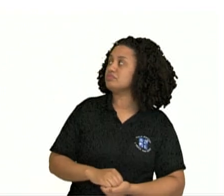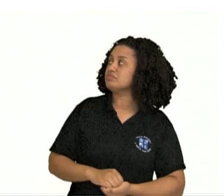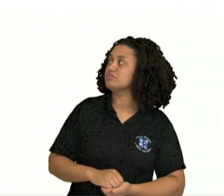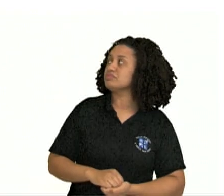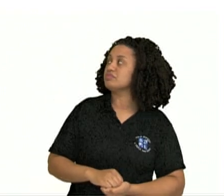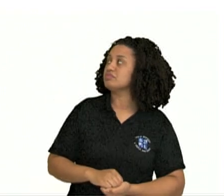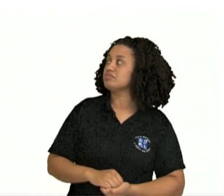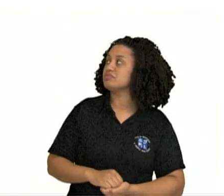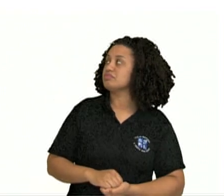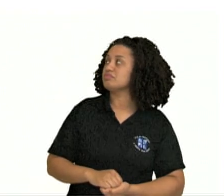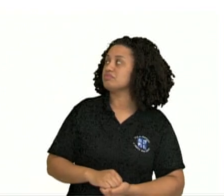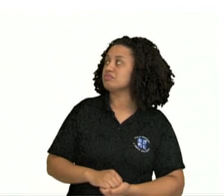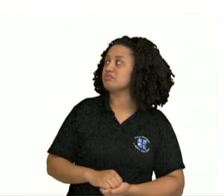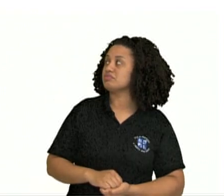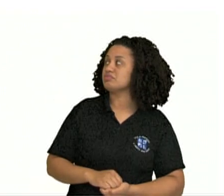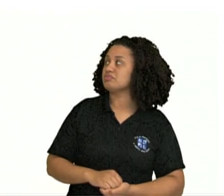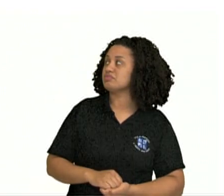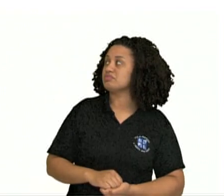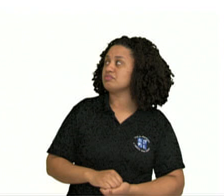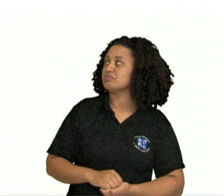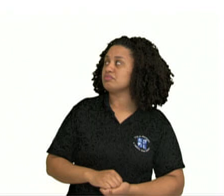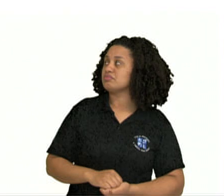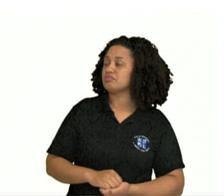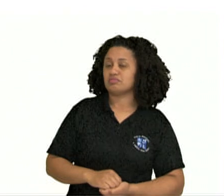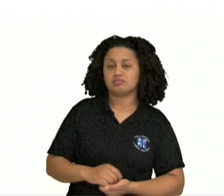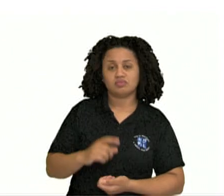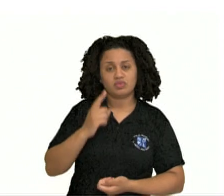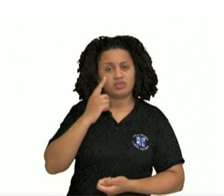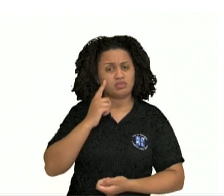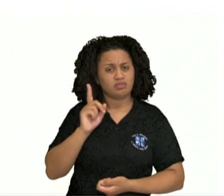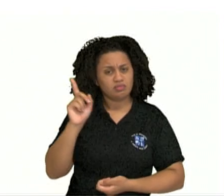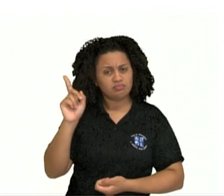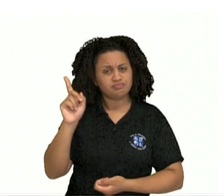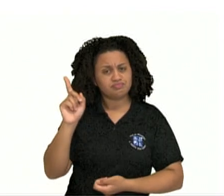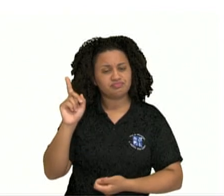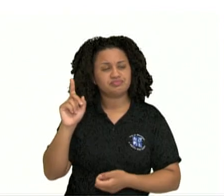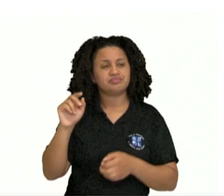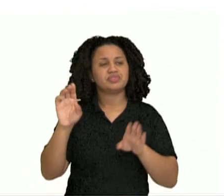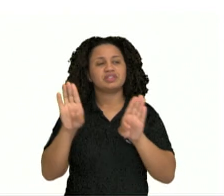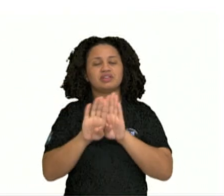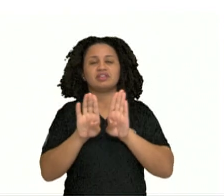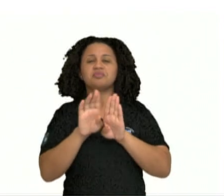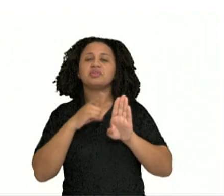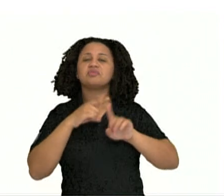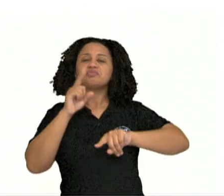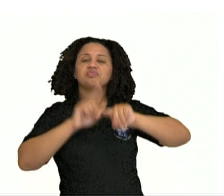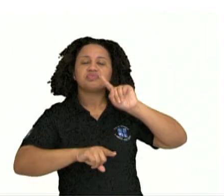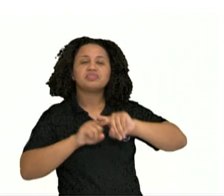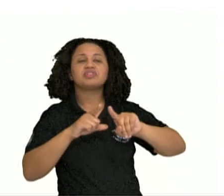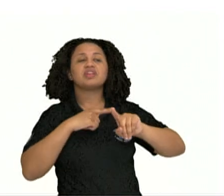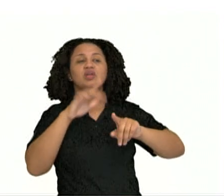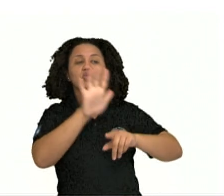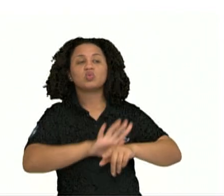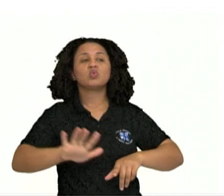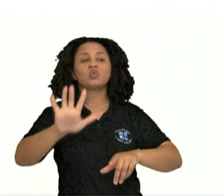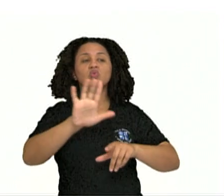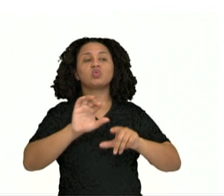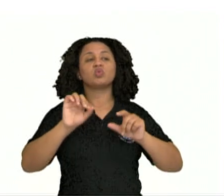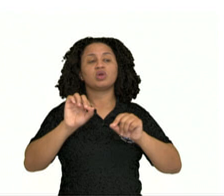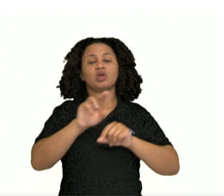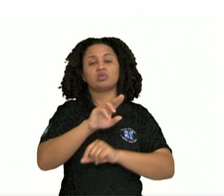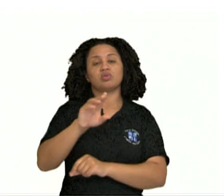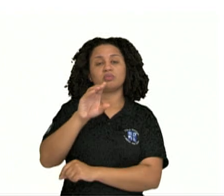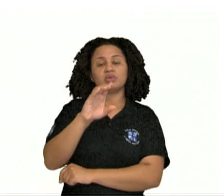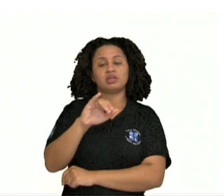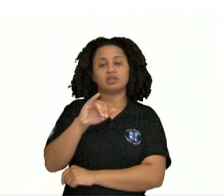centríolos enfim e uma substância que está presente todo ele que seria o citoplasma Onde